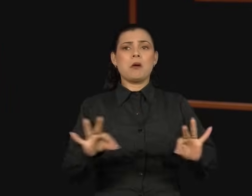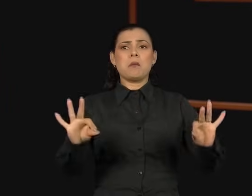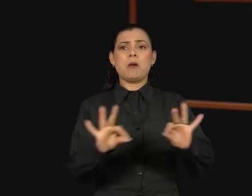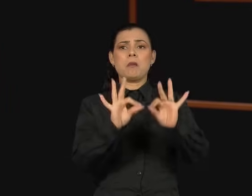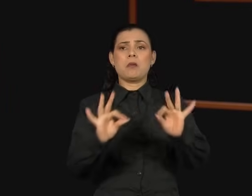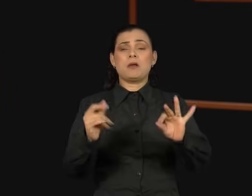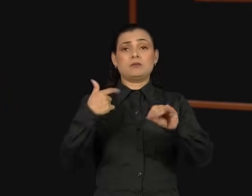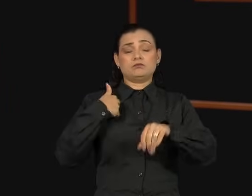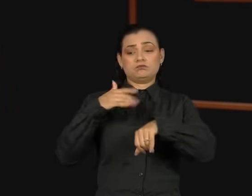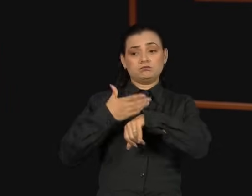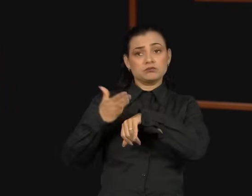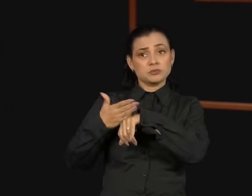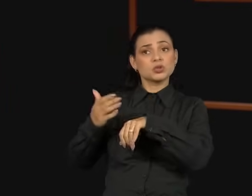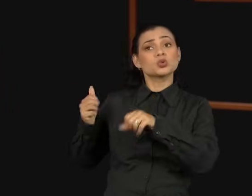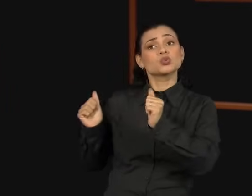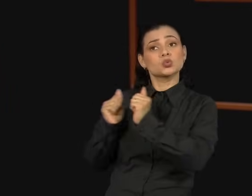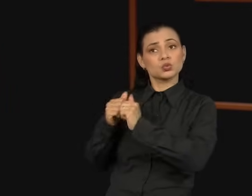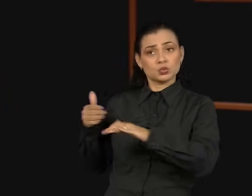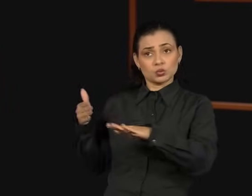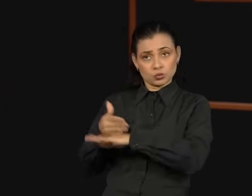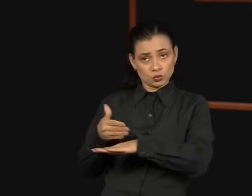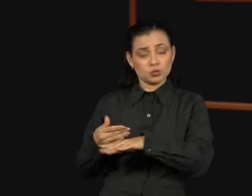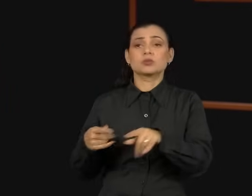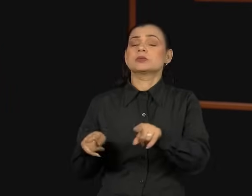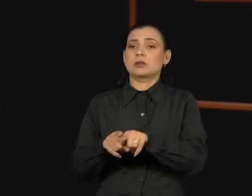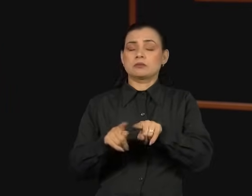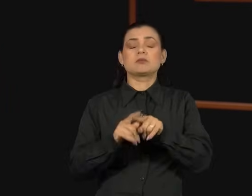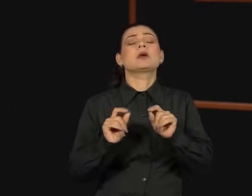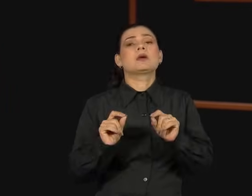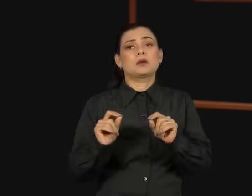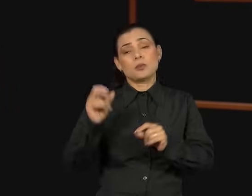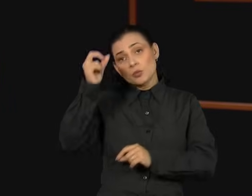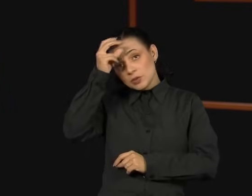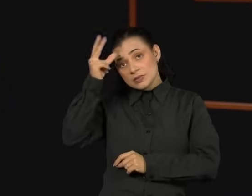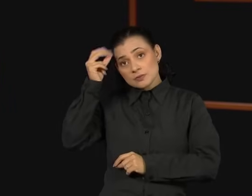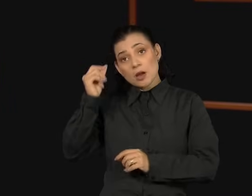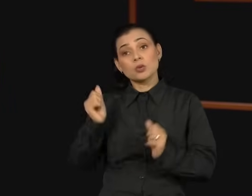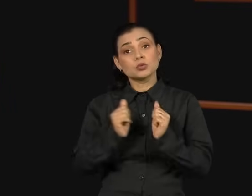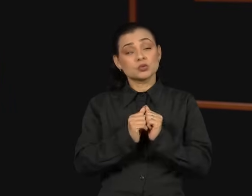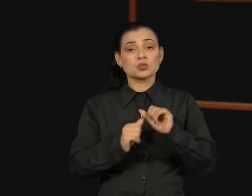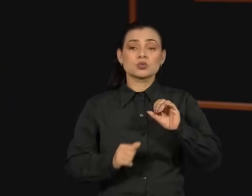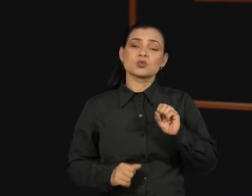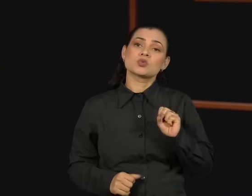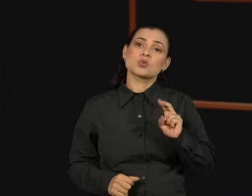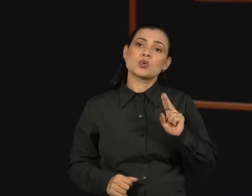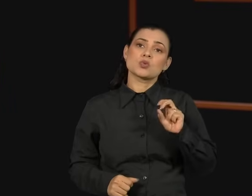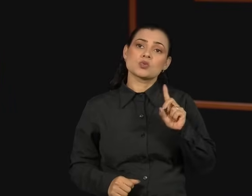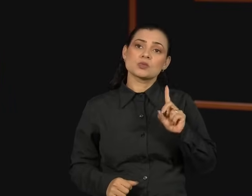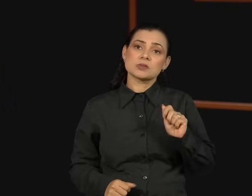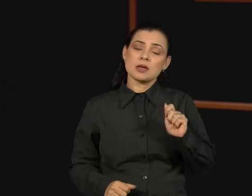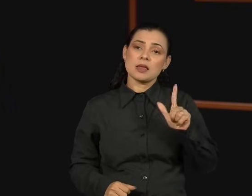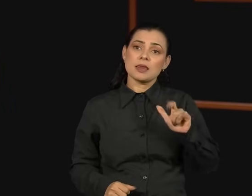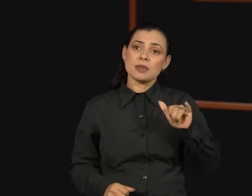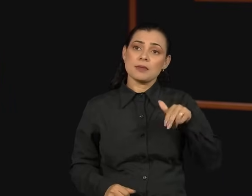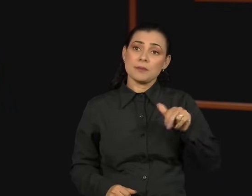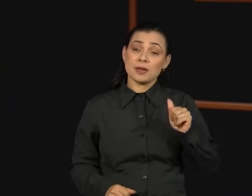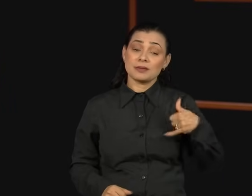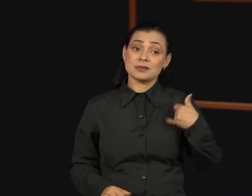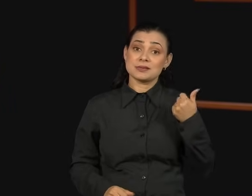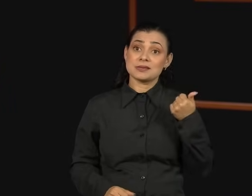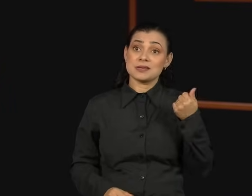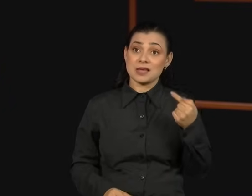fui solista da orquestra do Municipal com a regência do Souza Lima, quando eu tinha 17 anos.